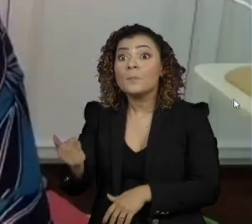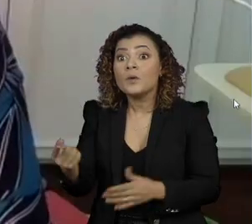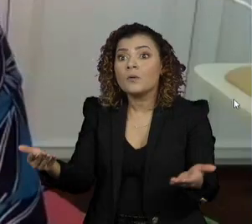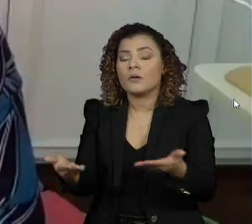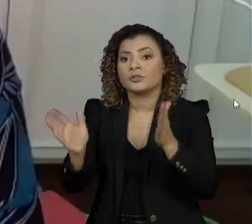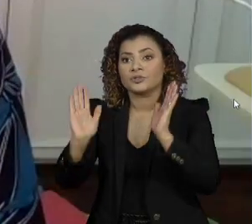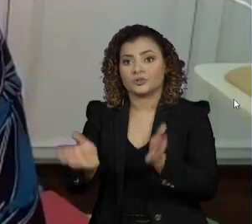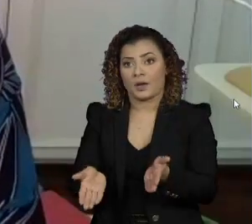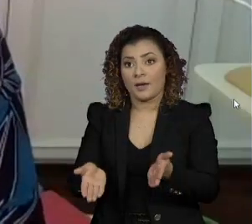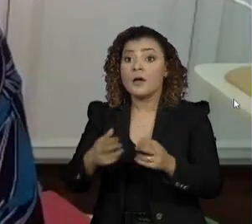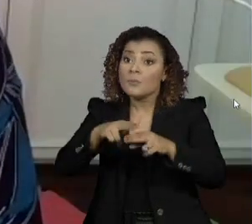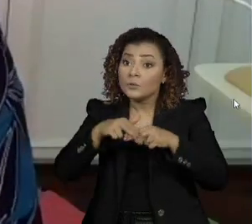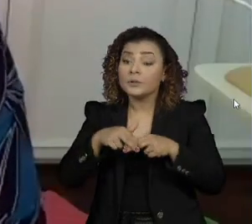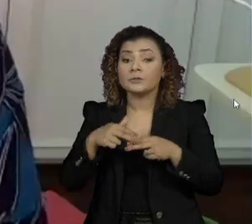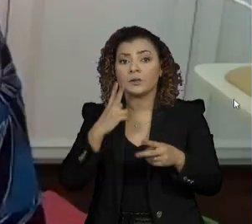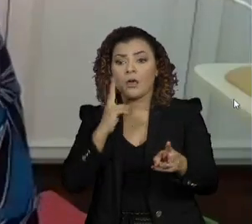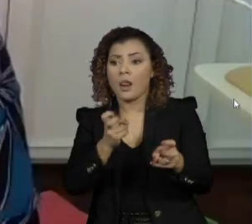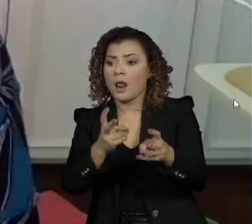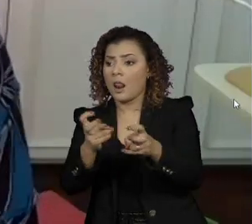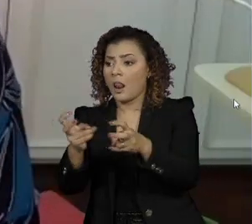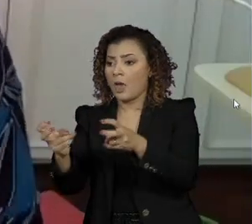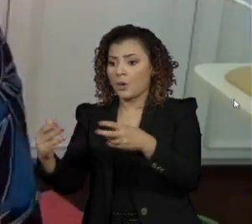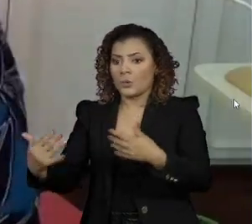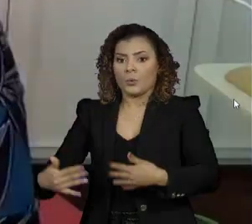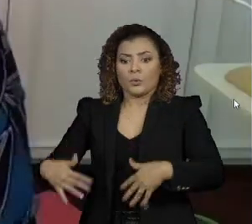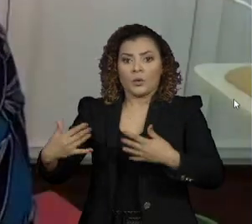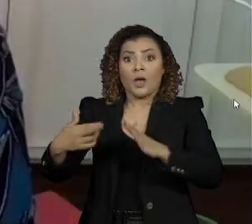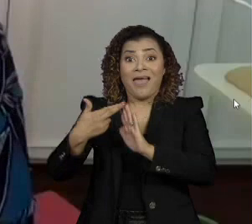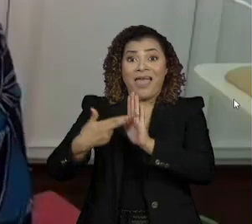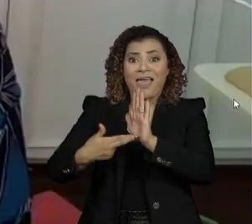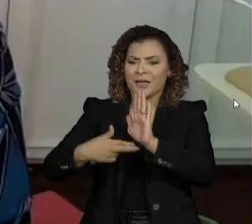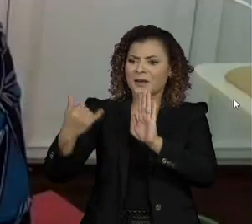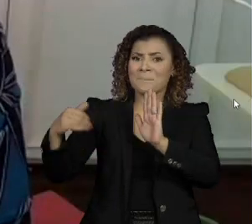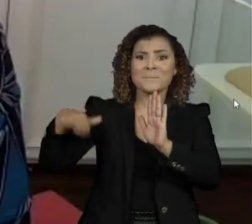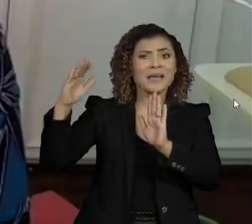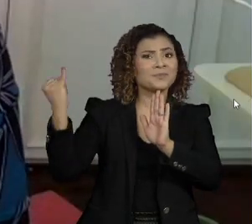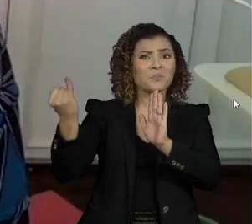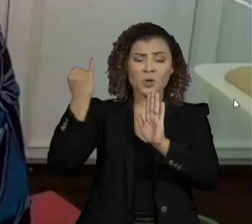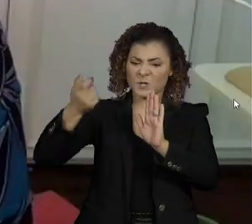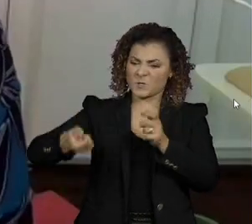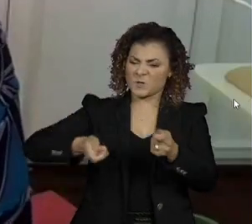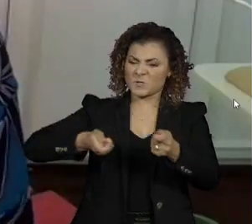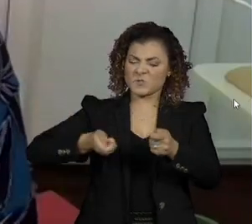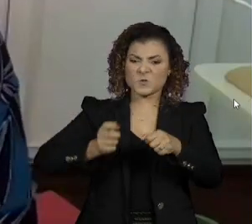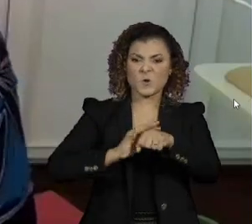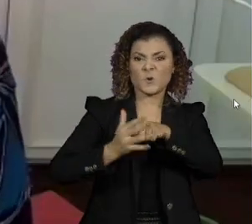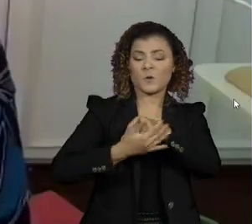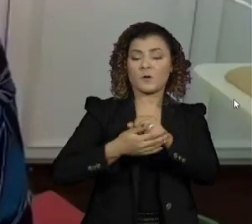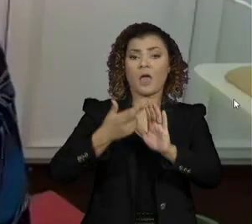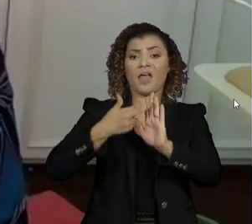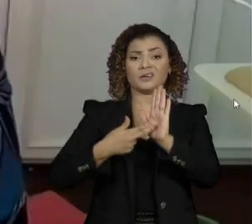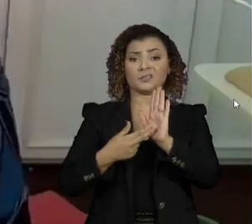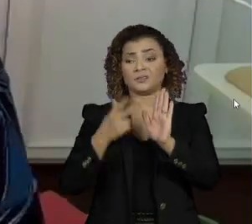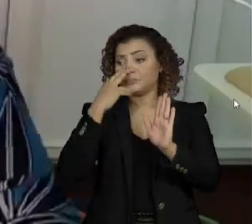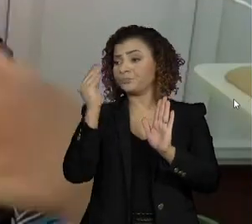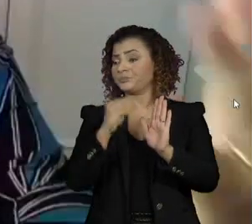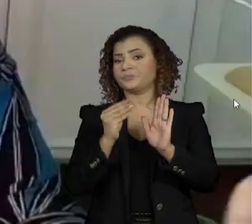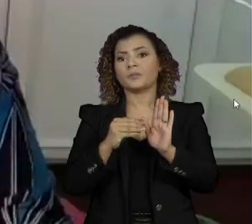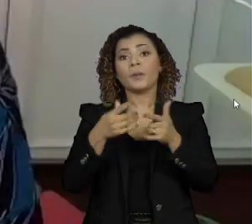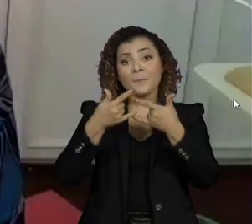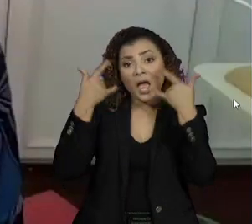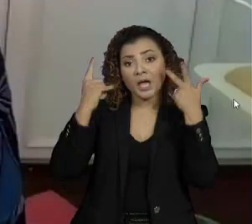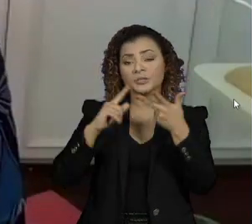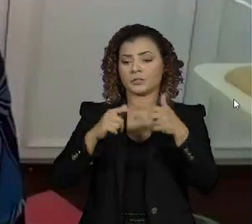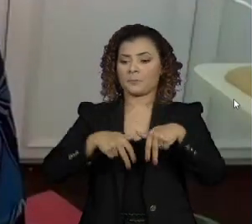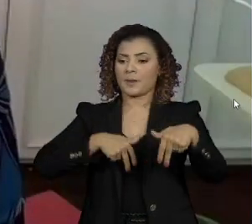vê? A gente vê o veto às normas mais importantes de contenção da doença, como o uso de máscaras, a